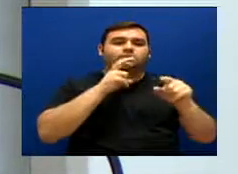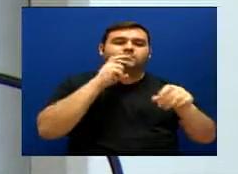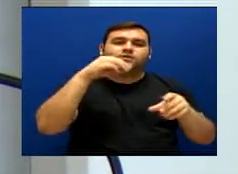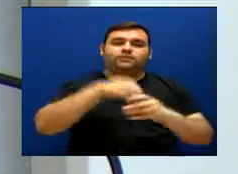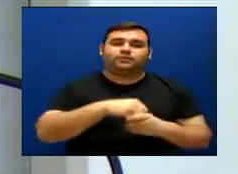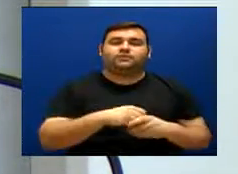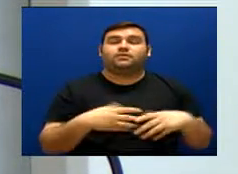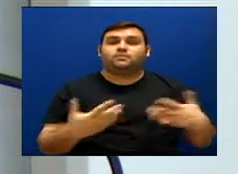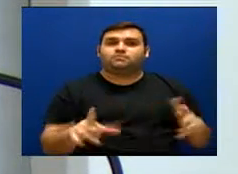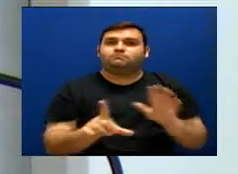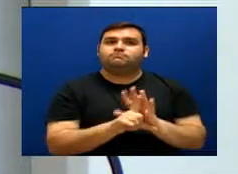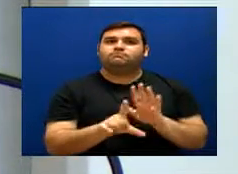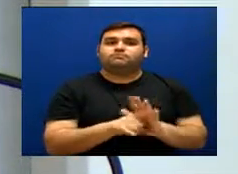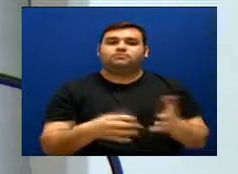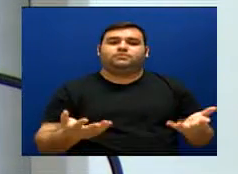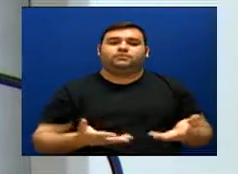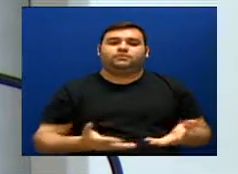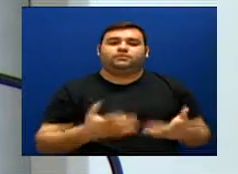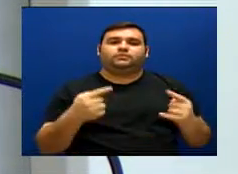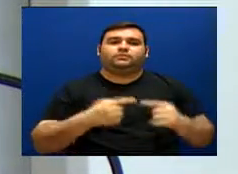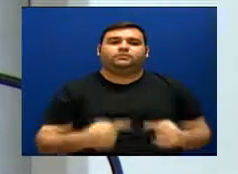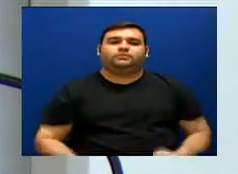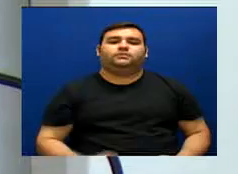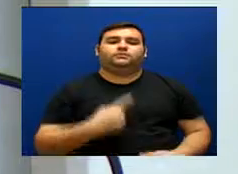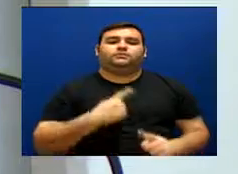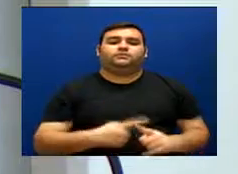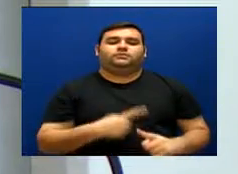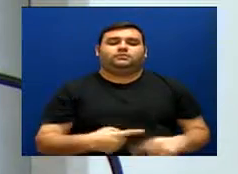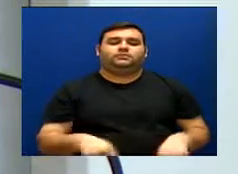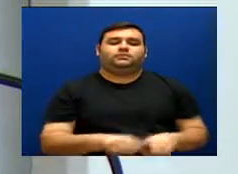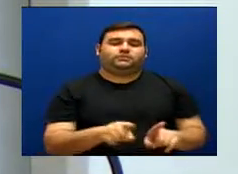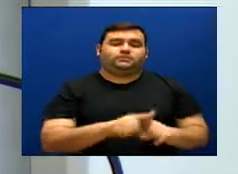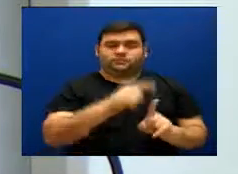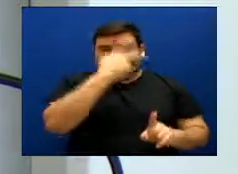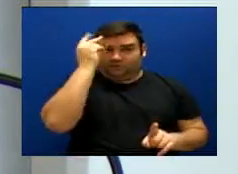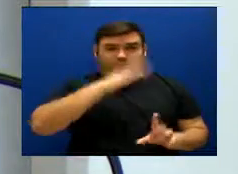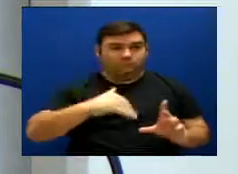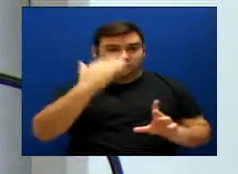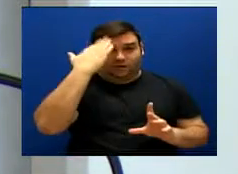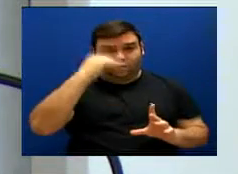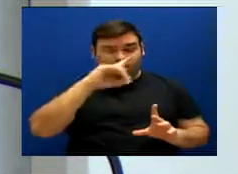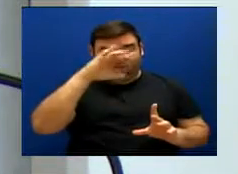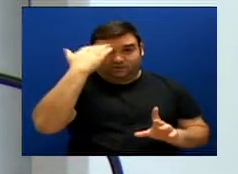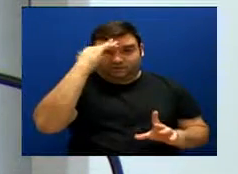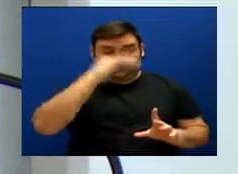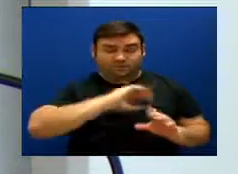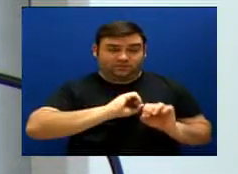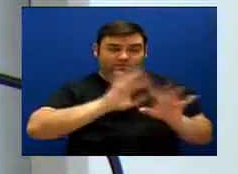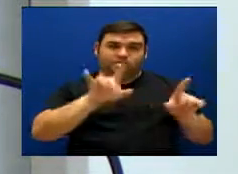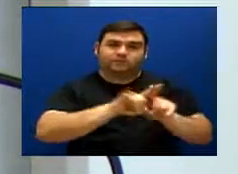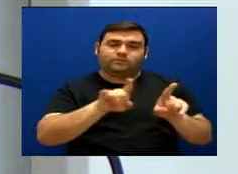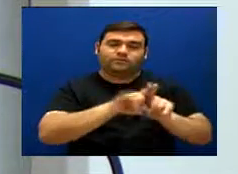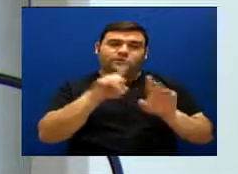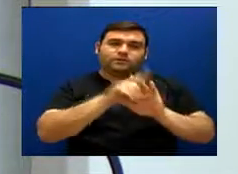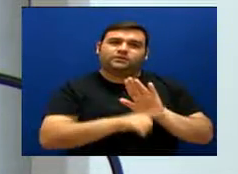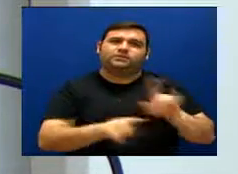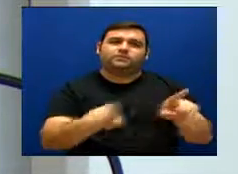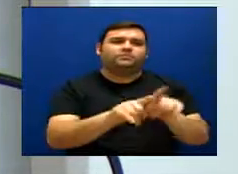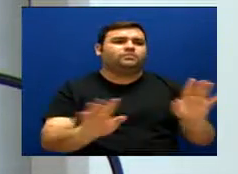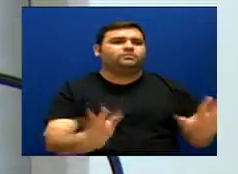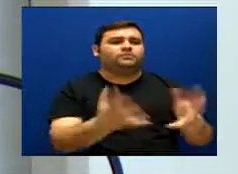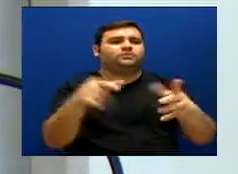Sorocaba. Então, essa lei que eu apresento é nesse intuito, que as pessoas saibam desse direito e que mobilize, que incentive que haja